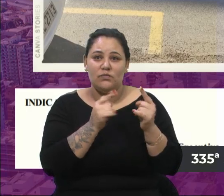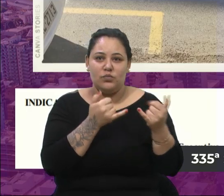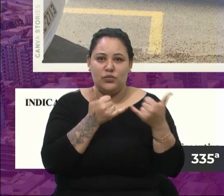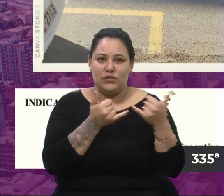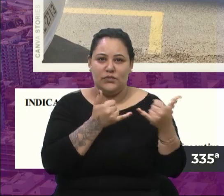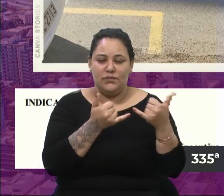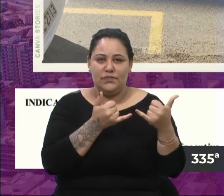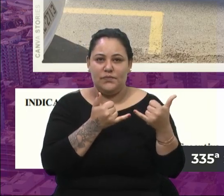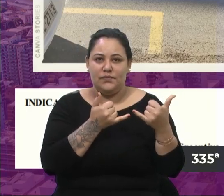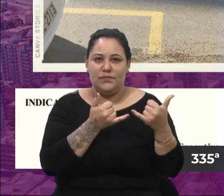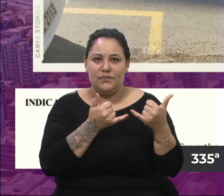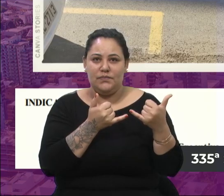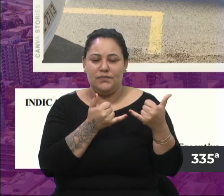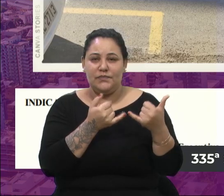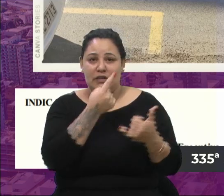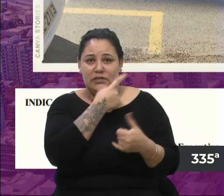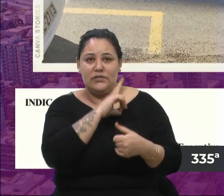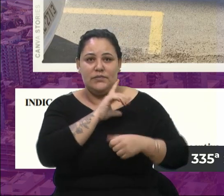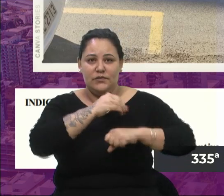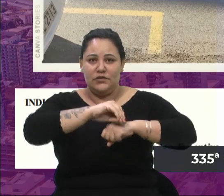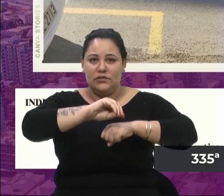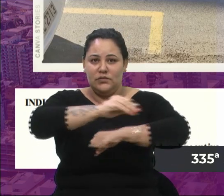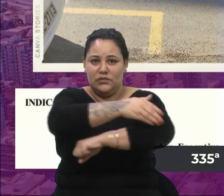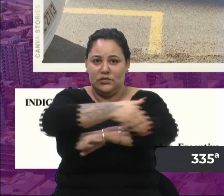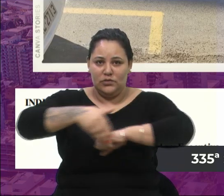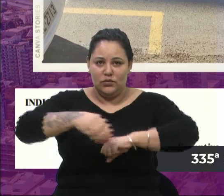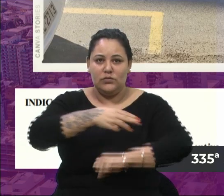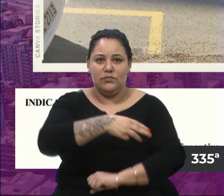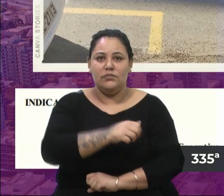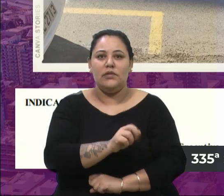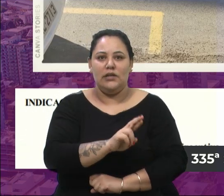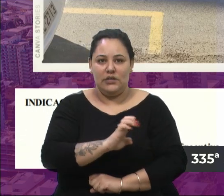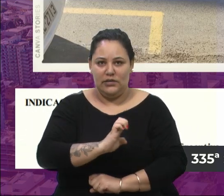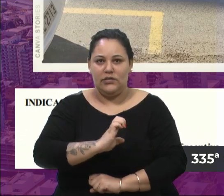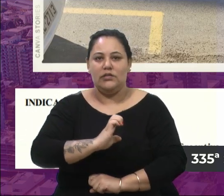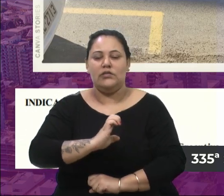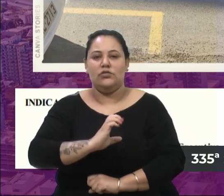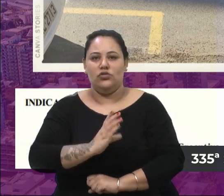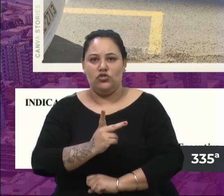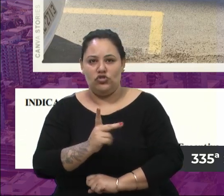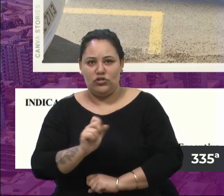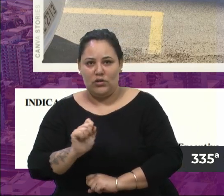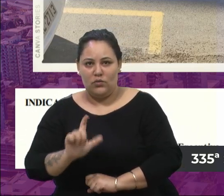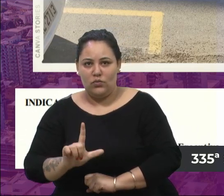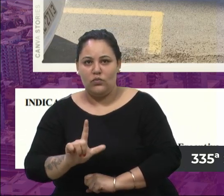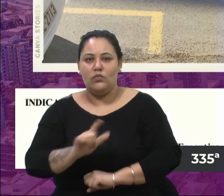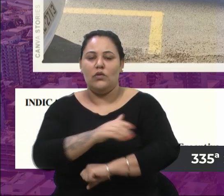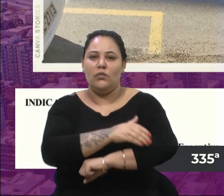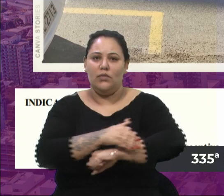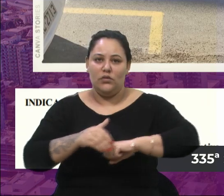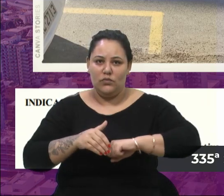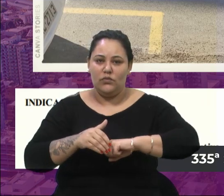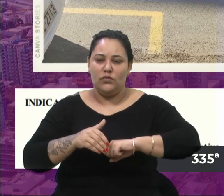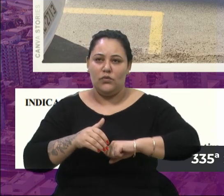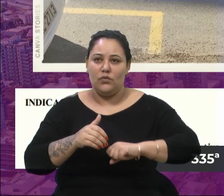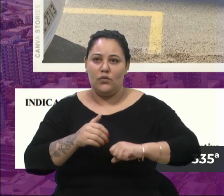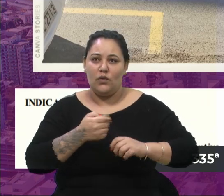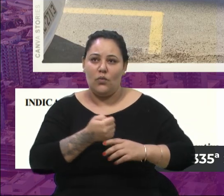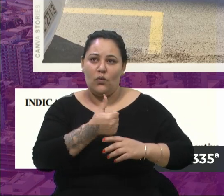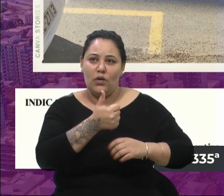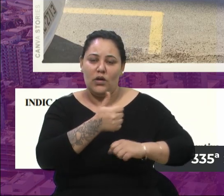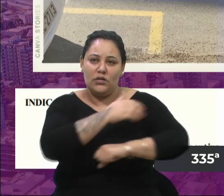essa sim tem a indicação na rua Marechal Floriano. É uma rua bem ali quase na esquina